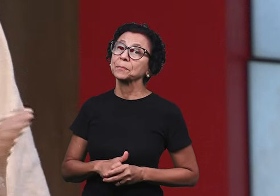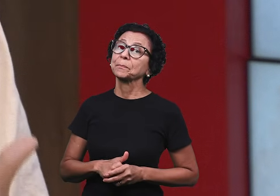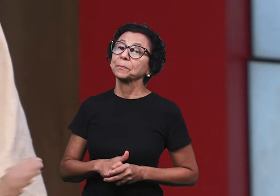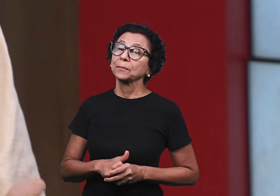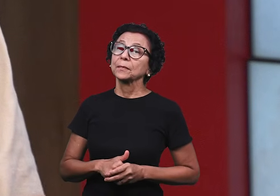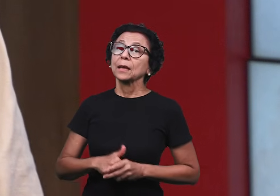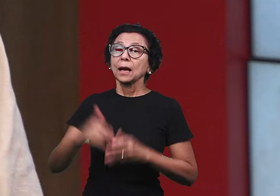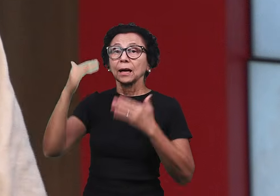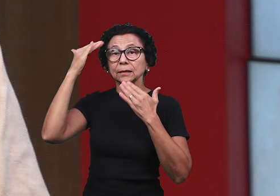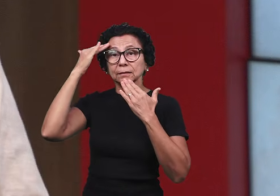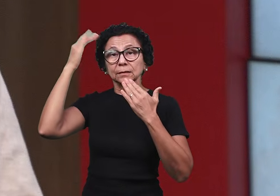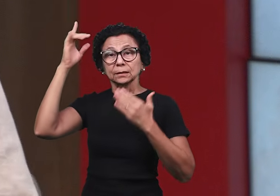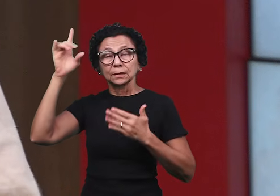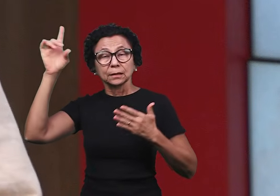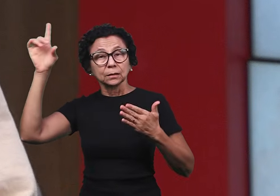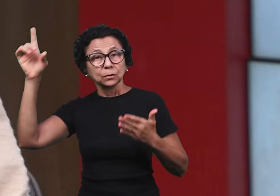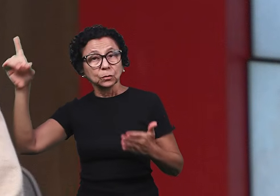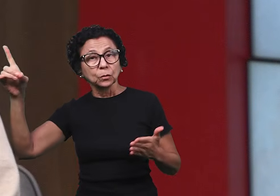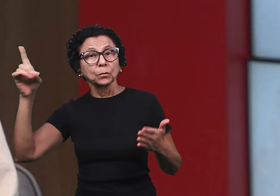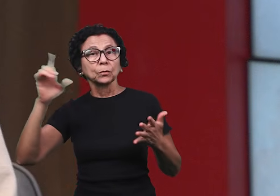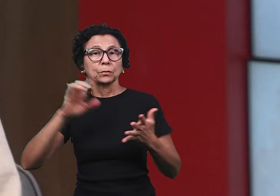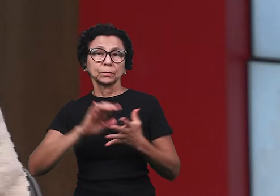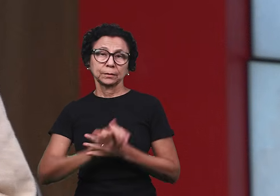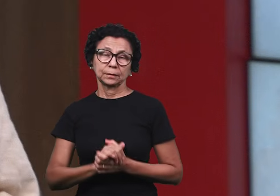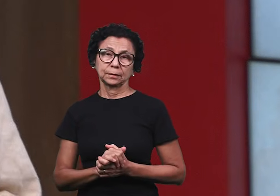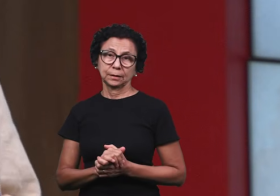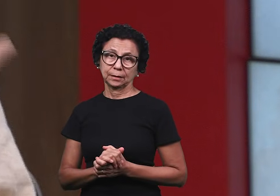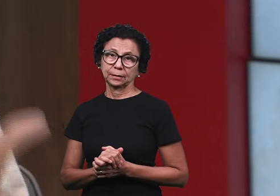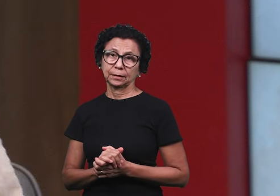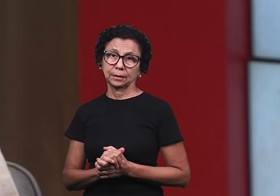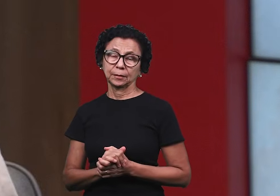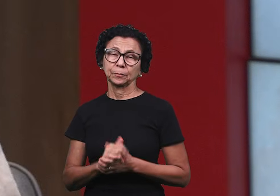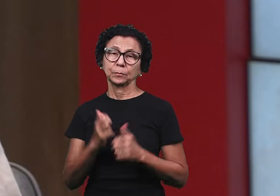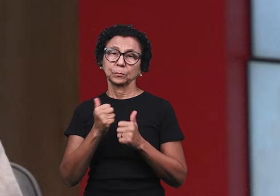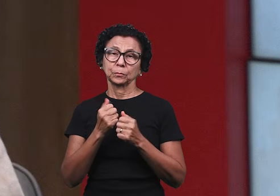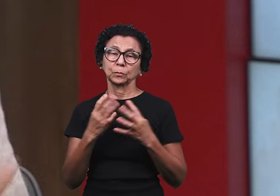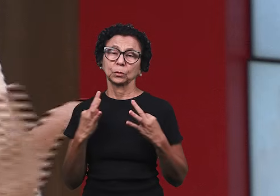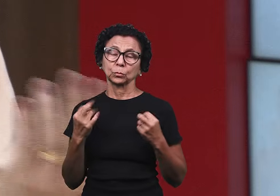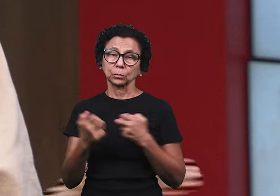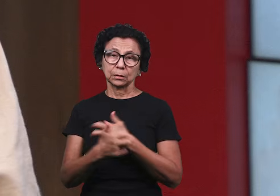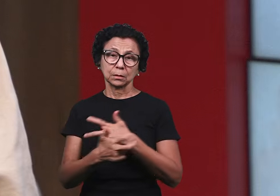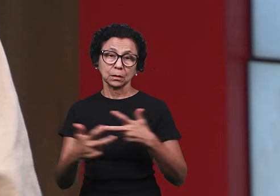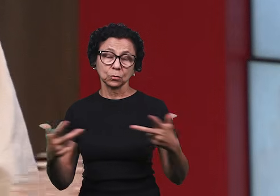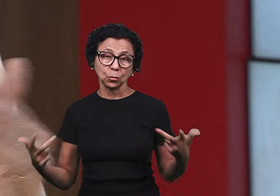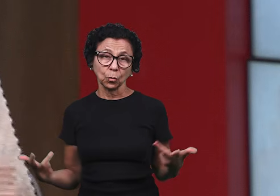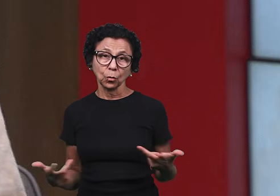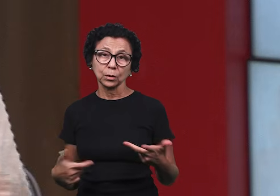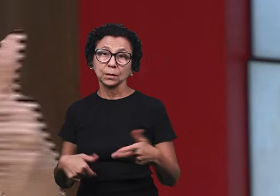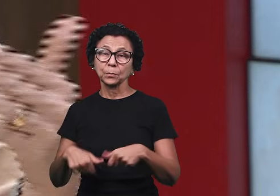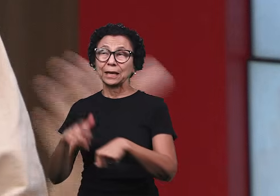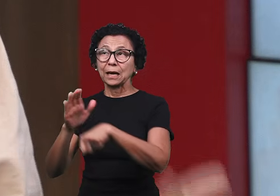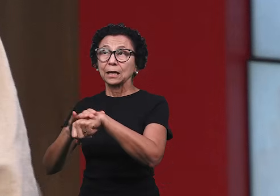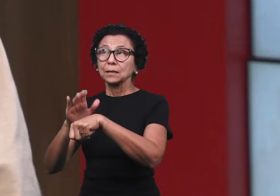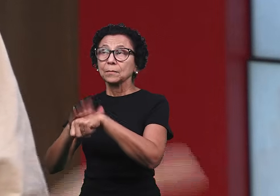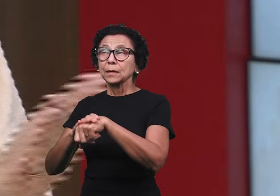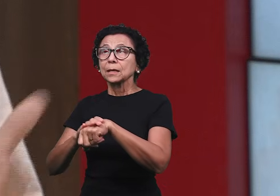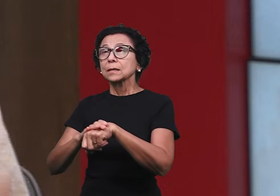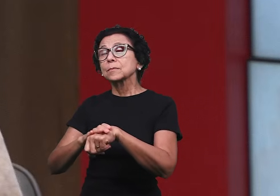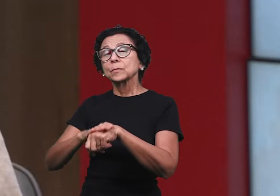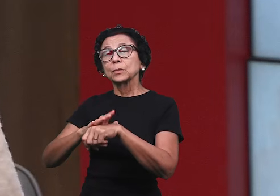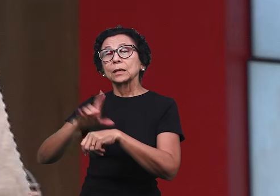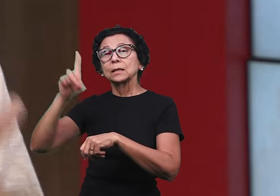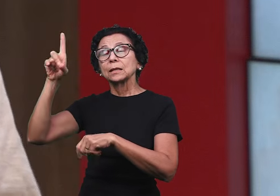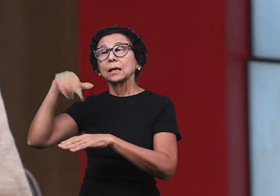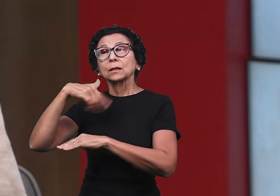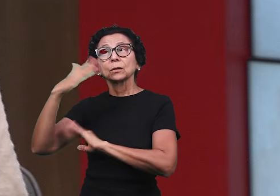estarmos agradecendo a Deus, e não somente por aquilo que Ele faz, mas por aquilo que Ele é. Porque como a Andréia disse, a questão não era onde, mas